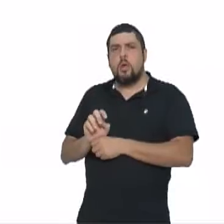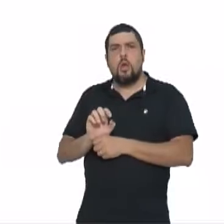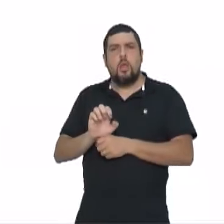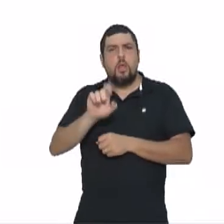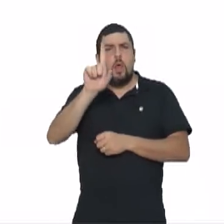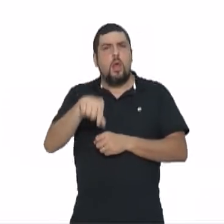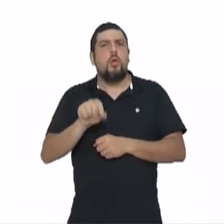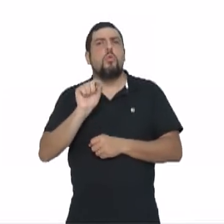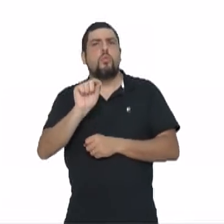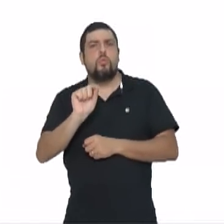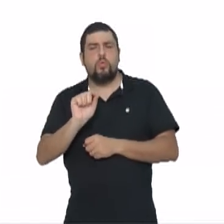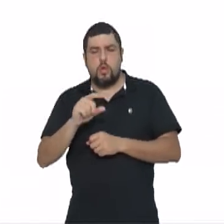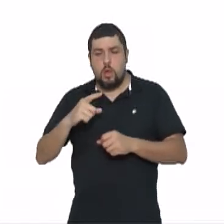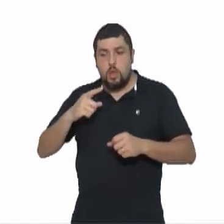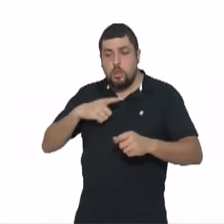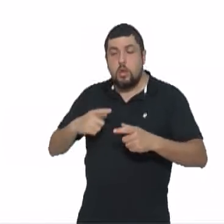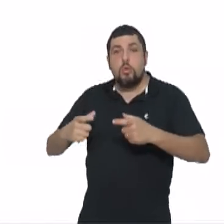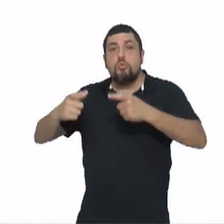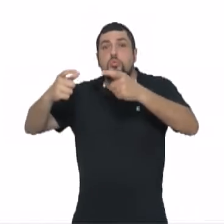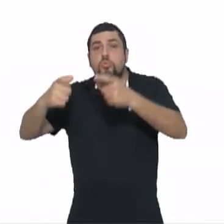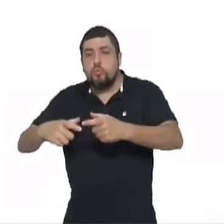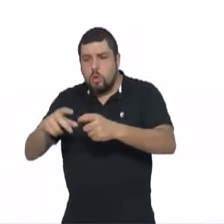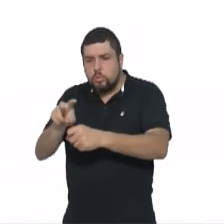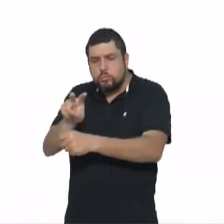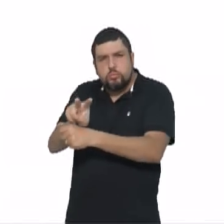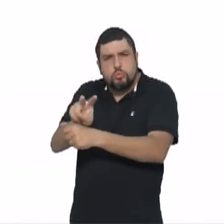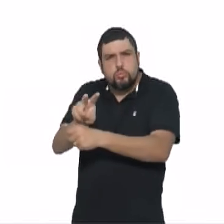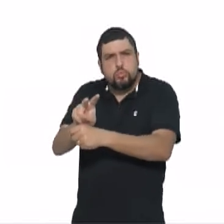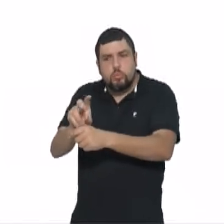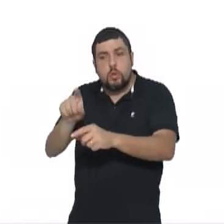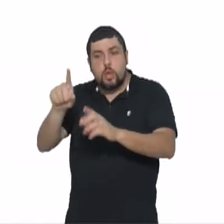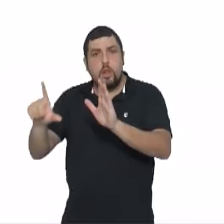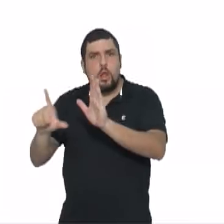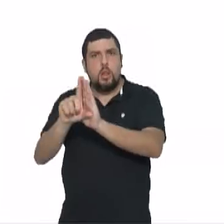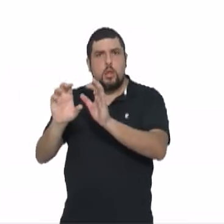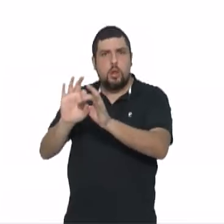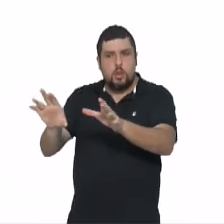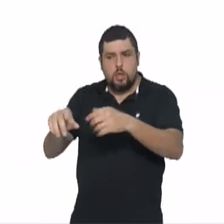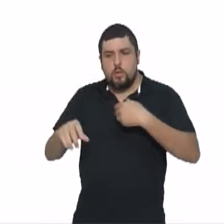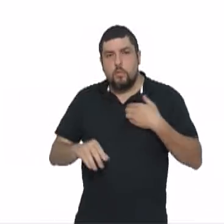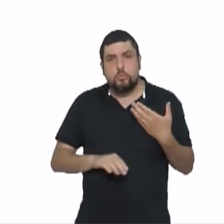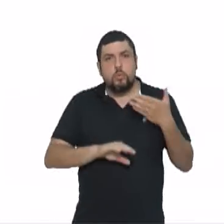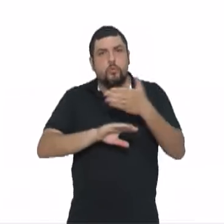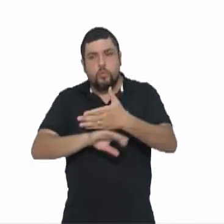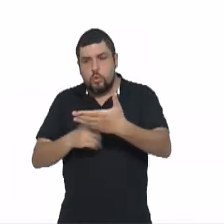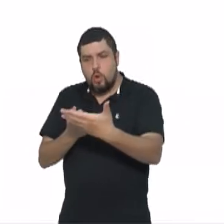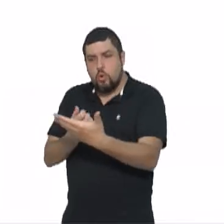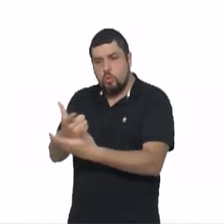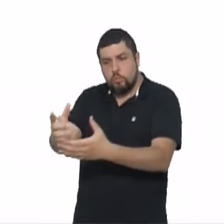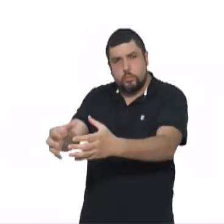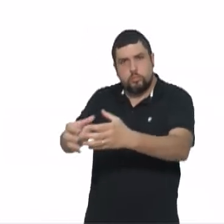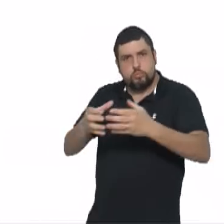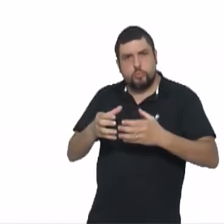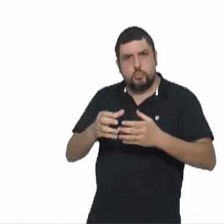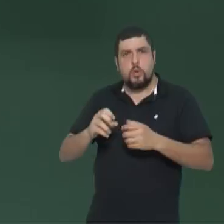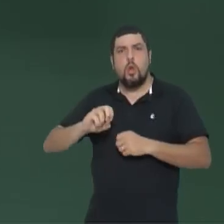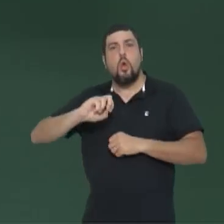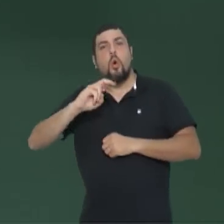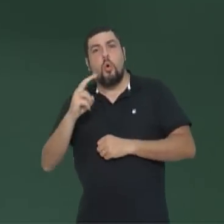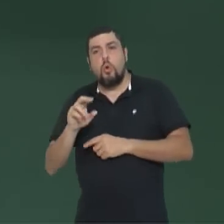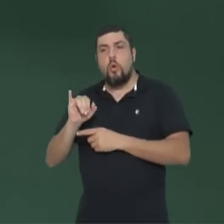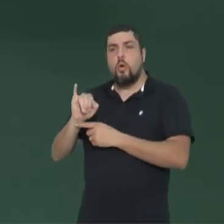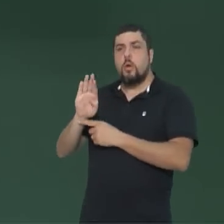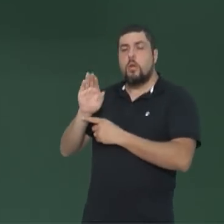aqueles comprados de criadores legalizados ou cedidos com autorização do IBAMA. Ou seja, se